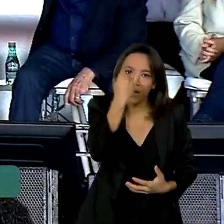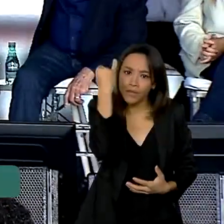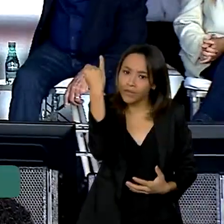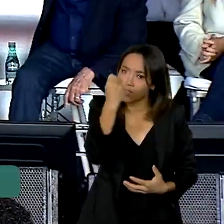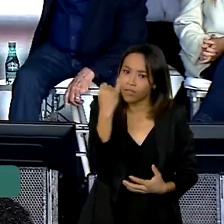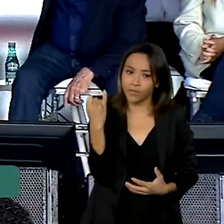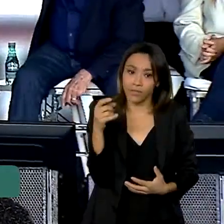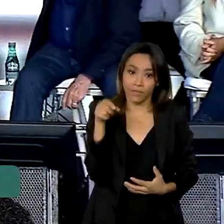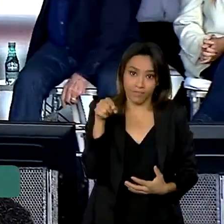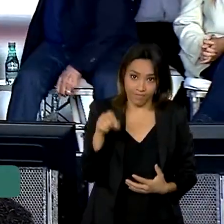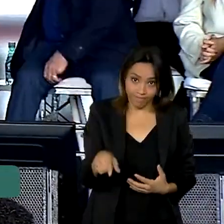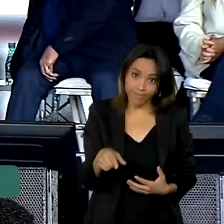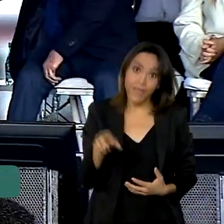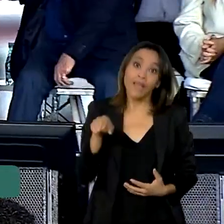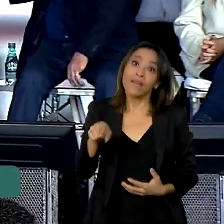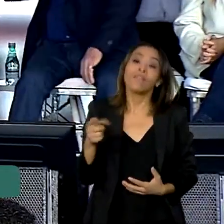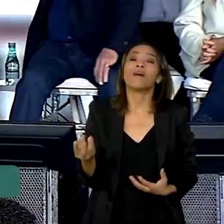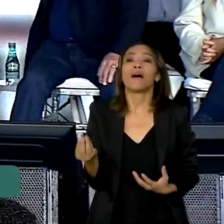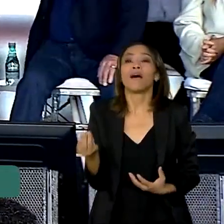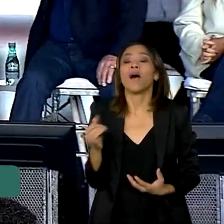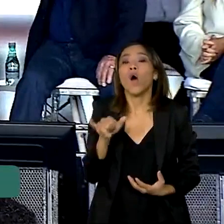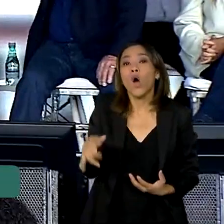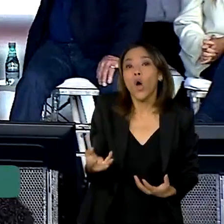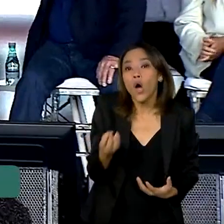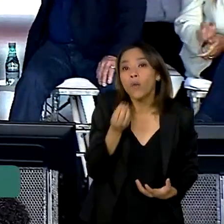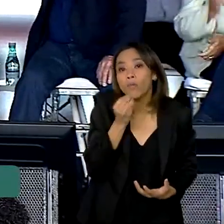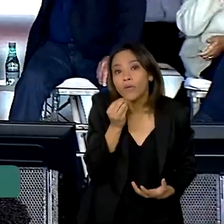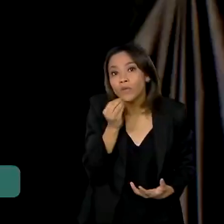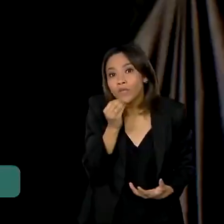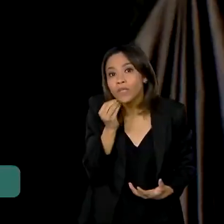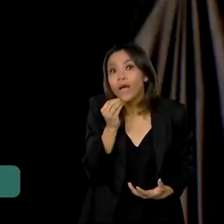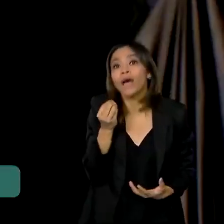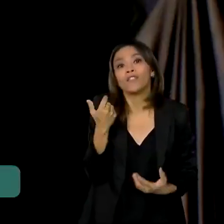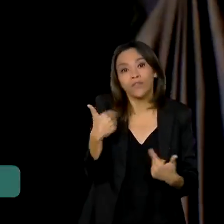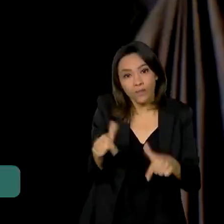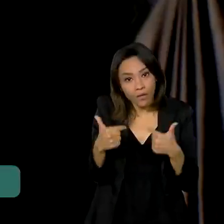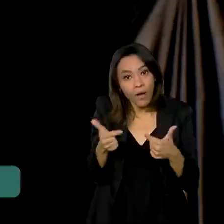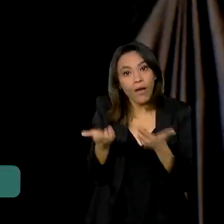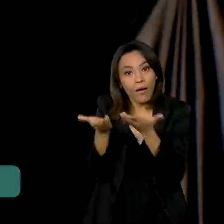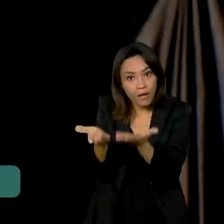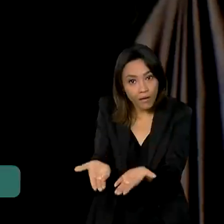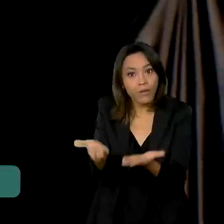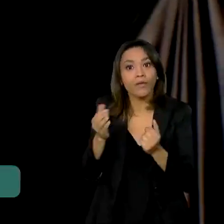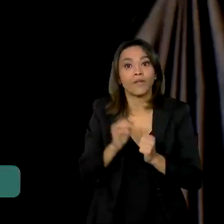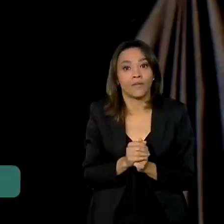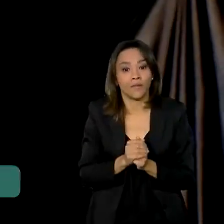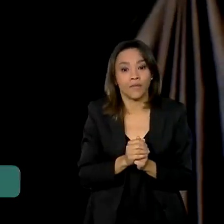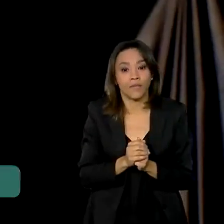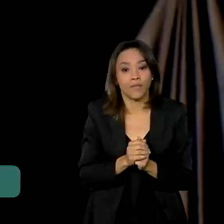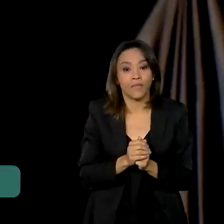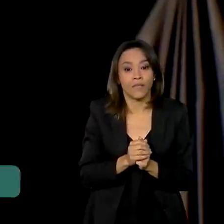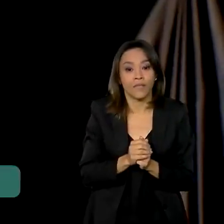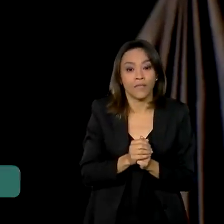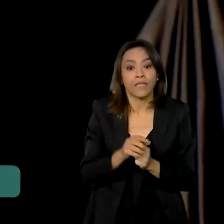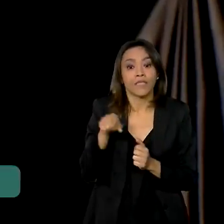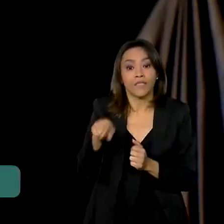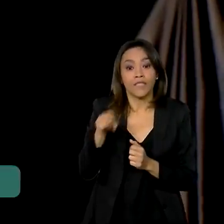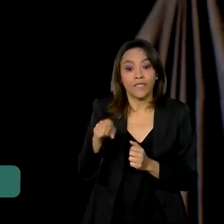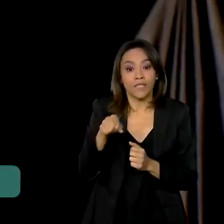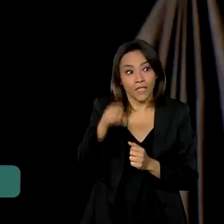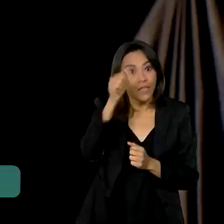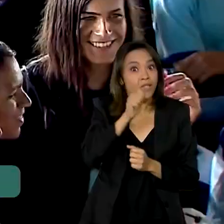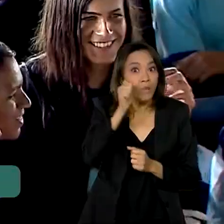vai trazer oportunidades de educação, mas de trabalho, né, de protagonismo de